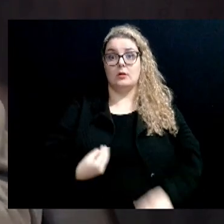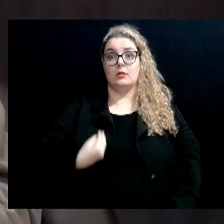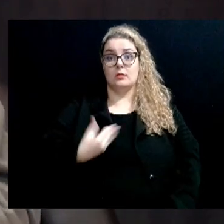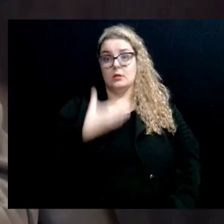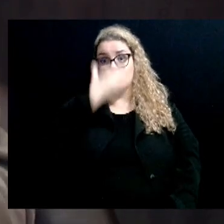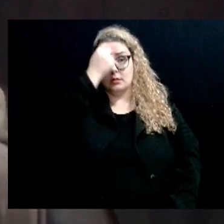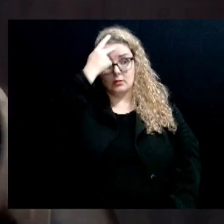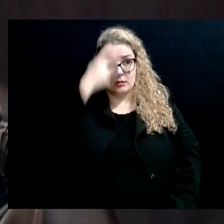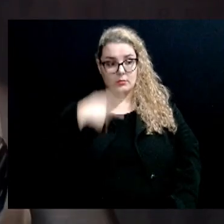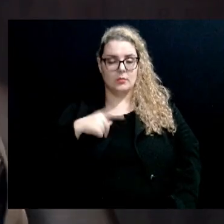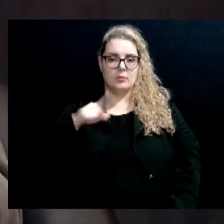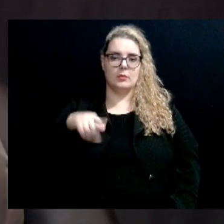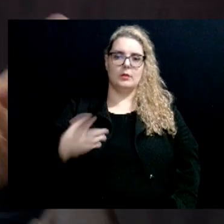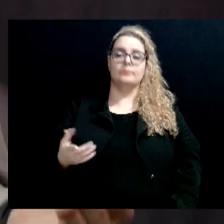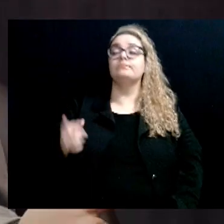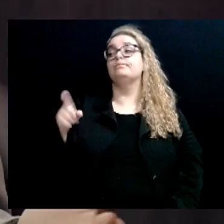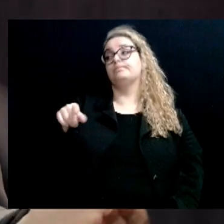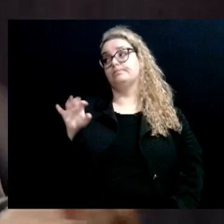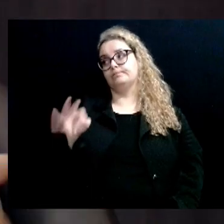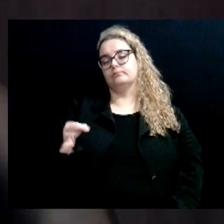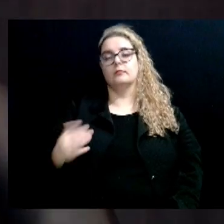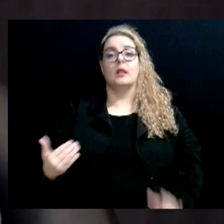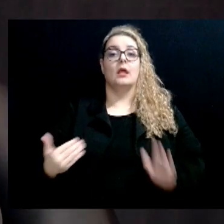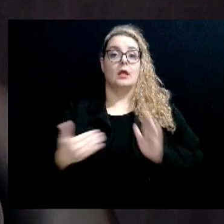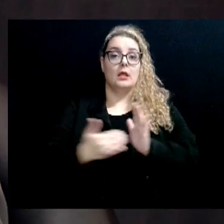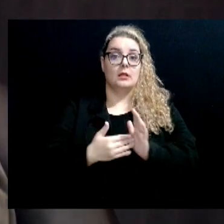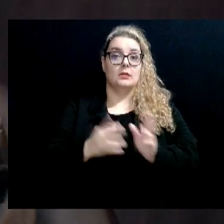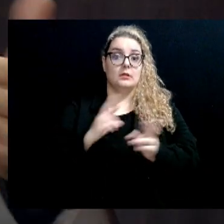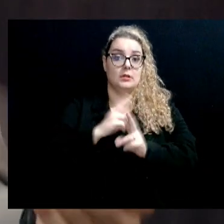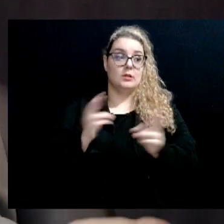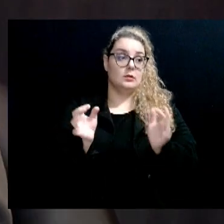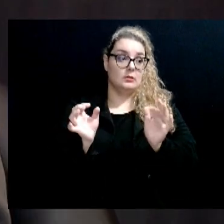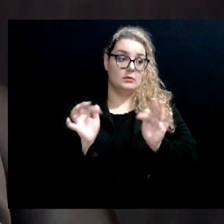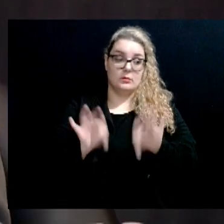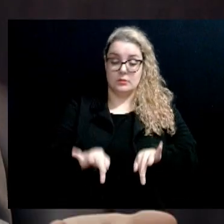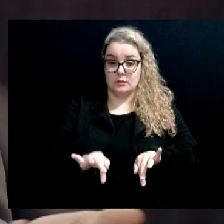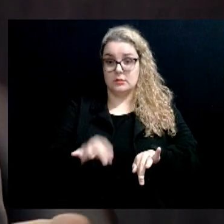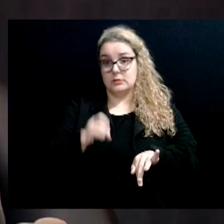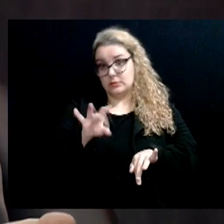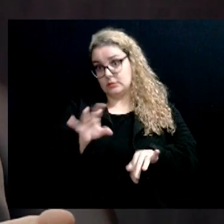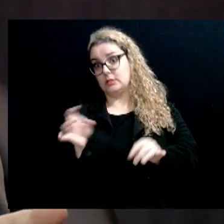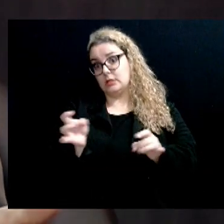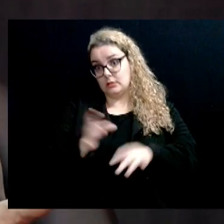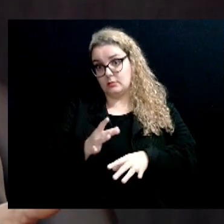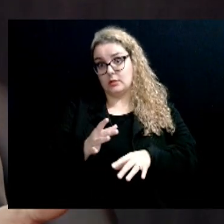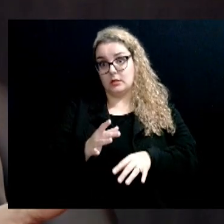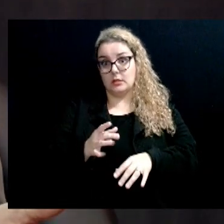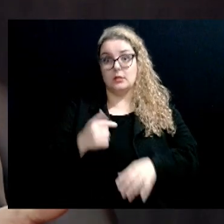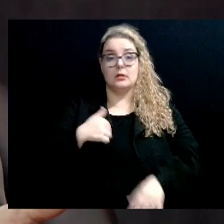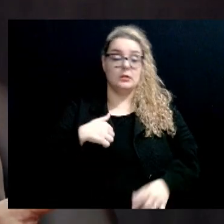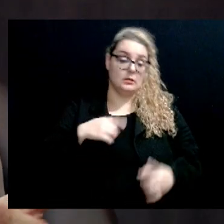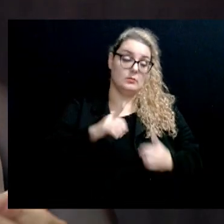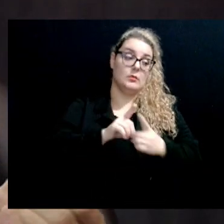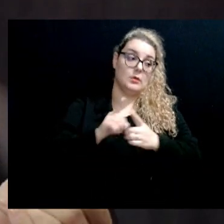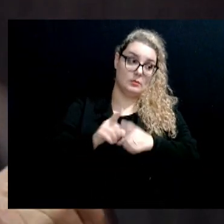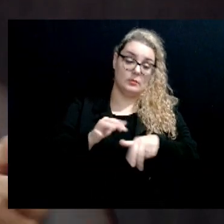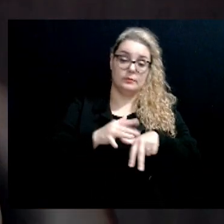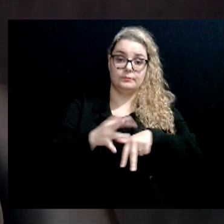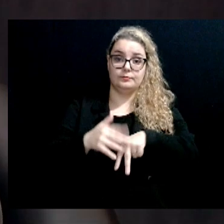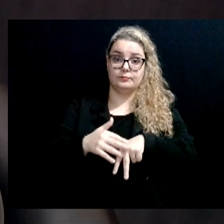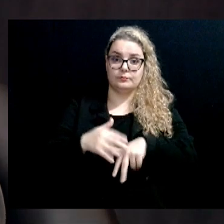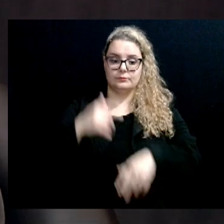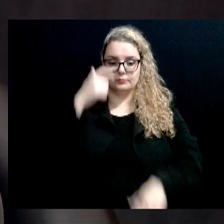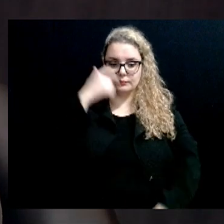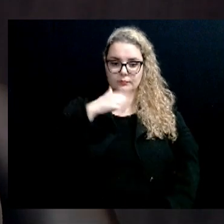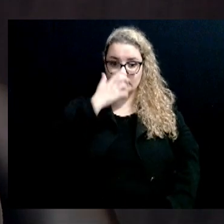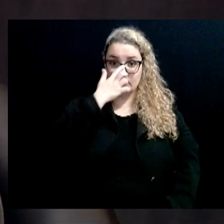Ela esquece quem ela é ao ponto que quando esse relacionamento acaba, se ele vier acabar, e eu pego muitos pacientes com casos assim, a pessoa, o grande ponto de